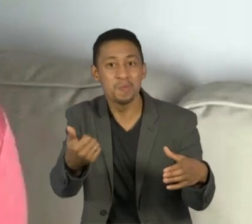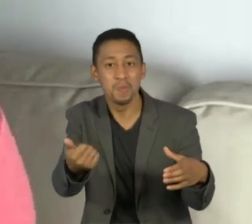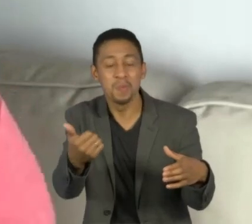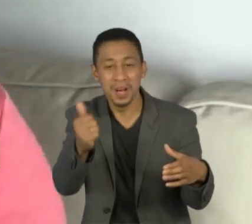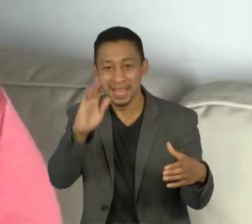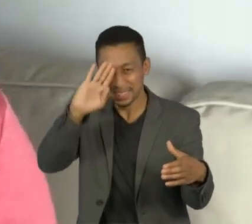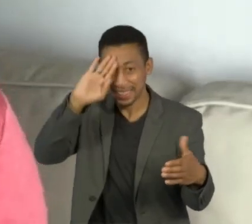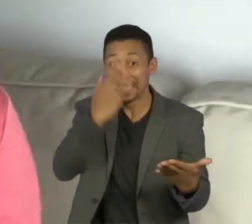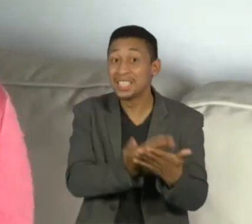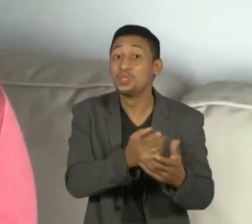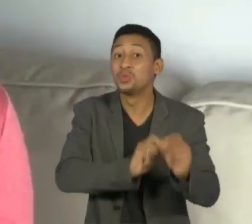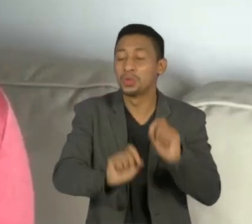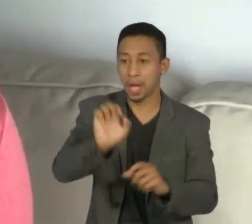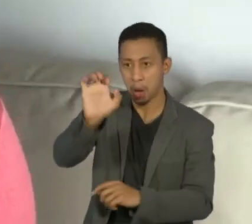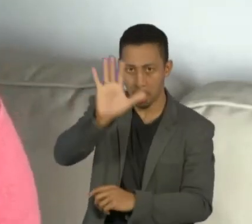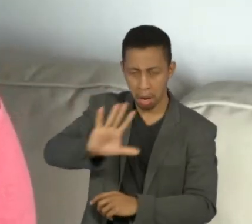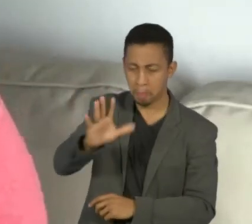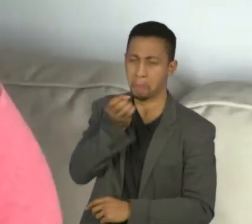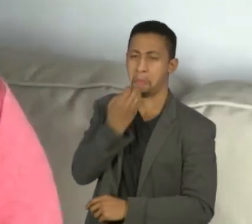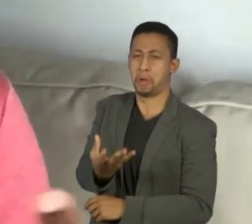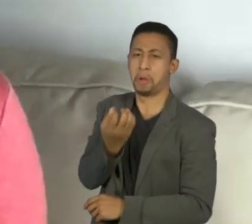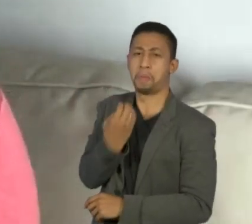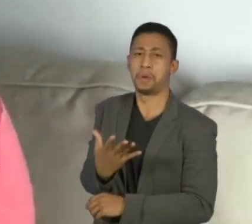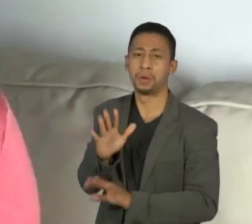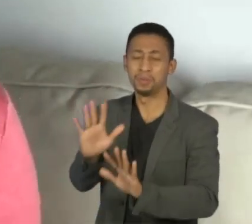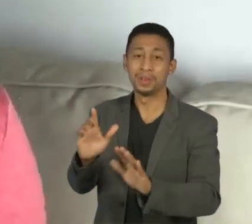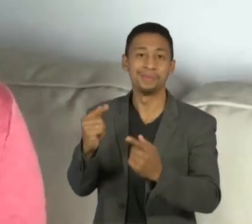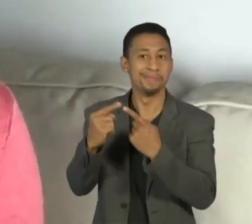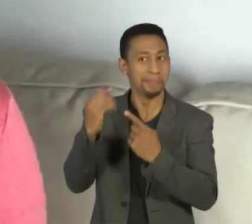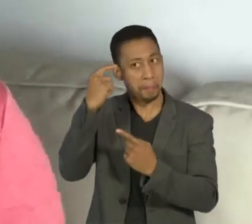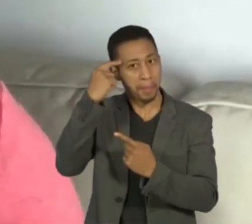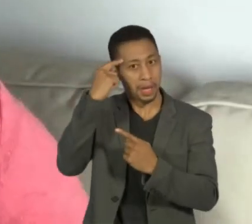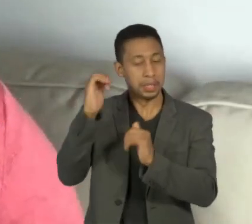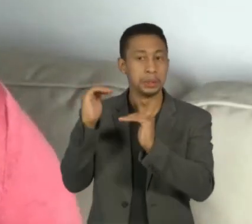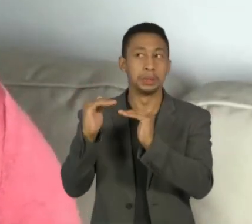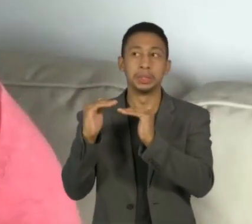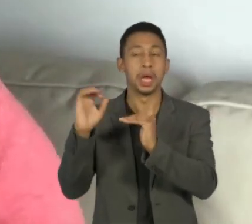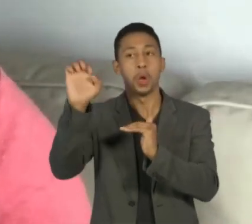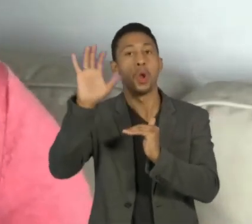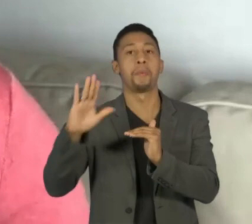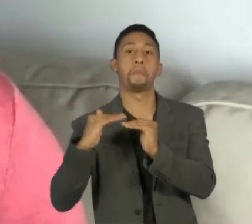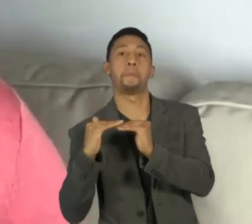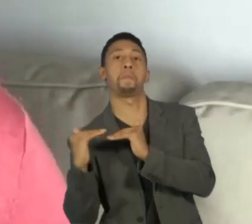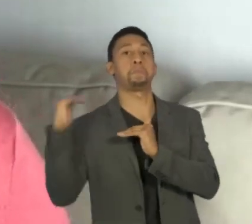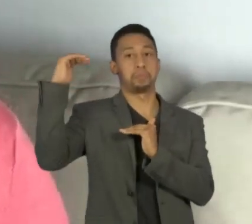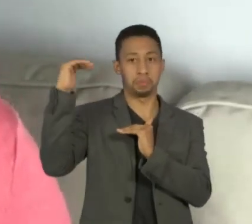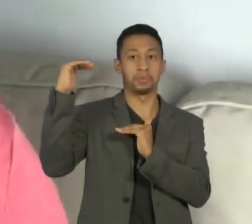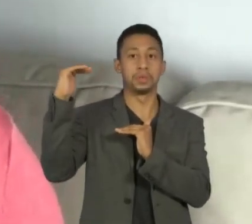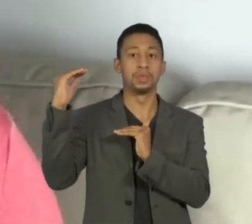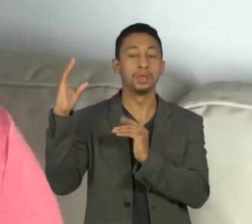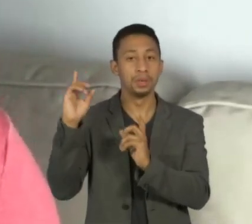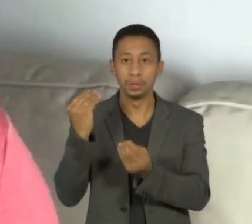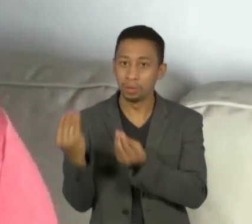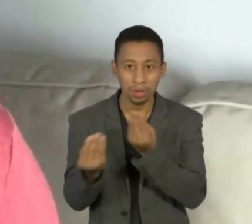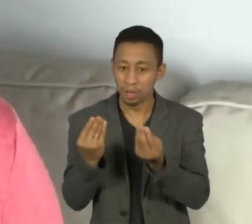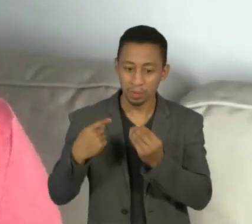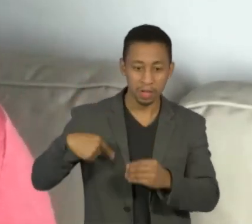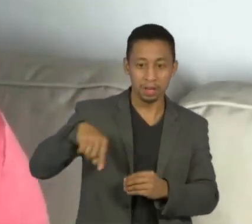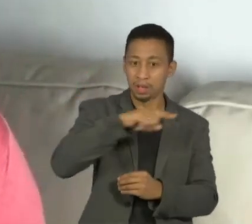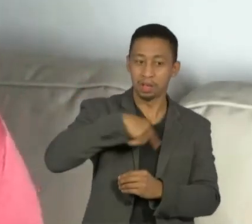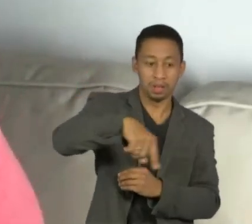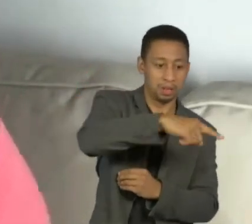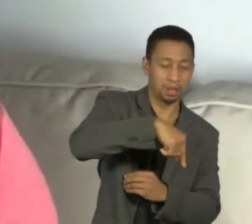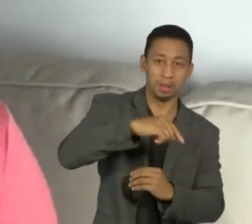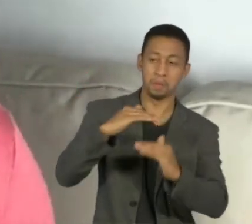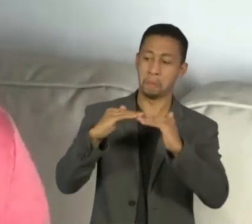europeus sejam basicamente um grupo superior, sempre vai oprimir o grupo que eles acreditam que seja o menos superior de todos, que